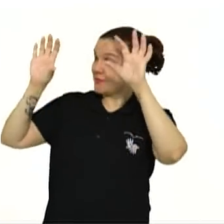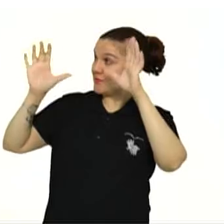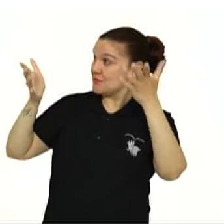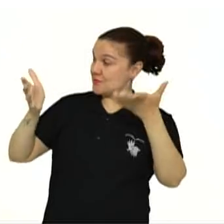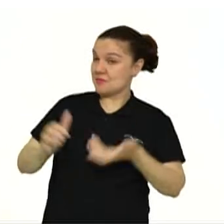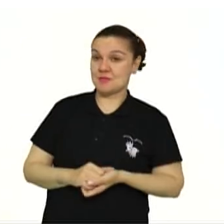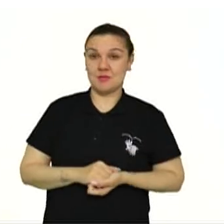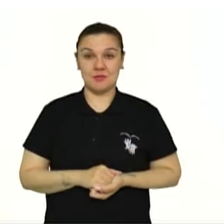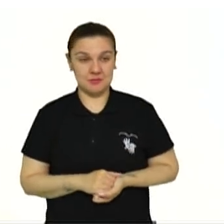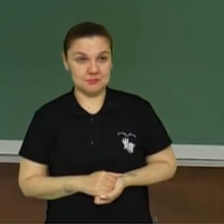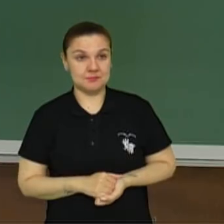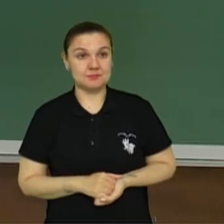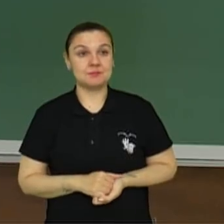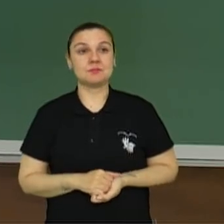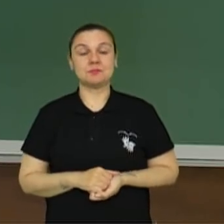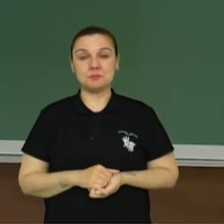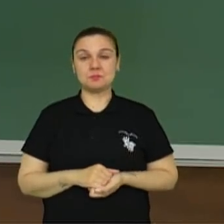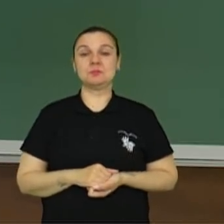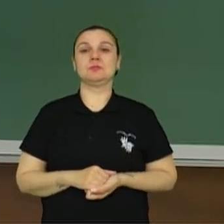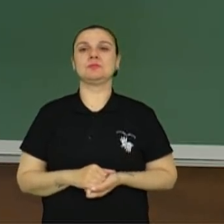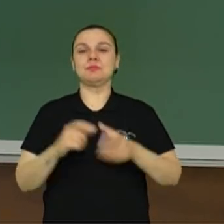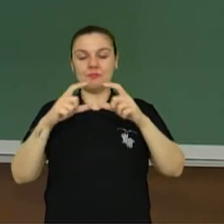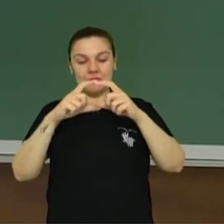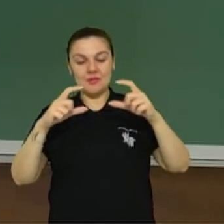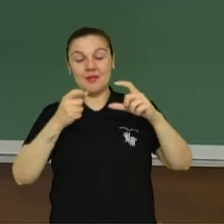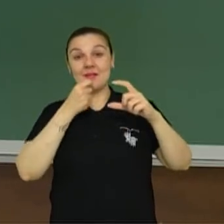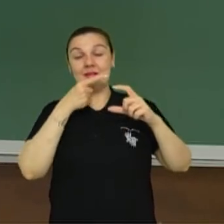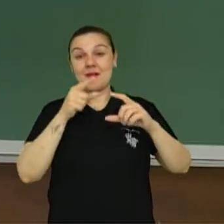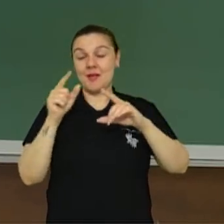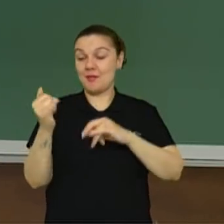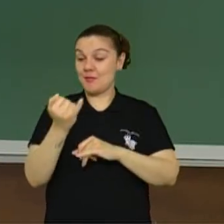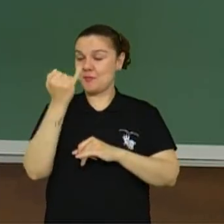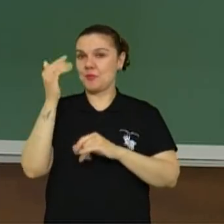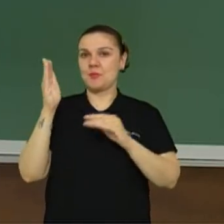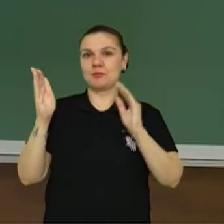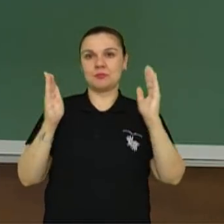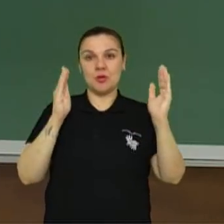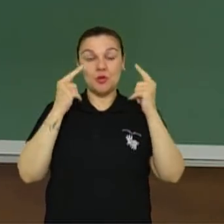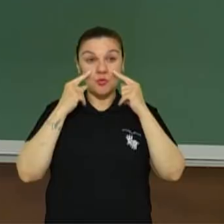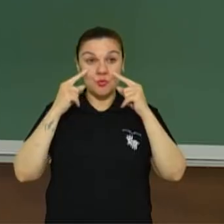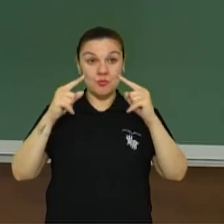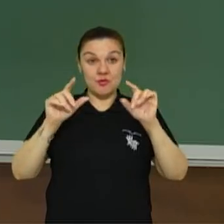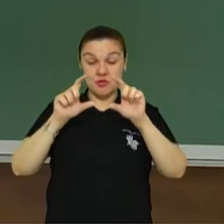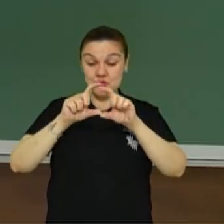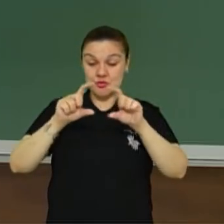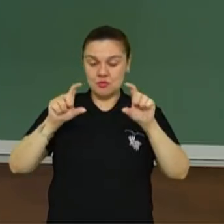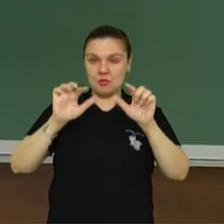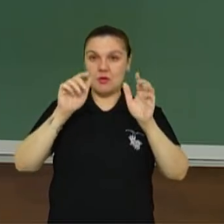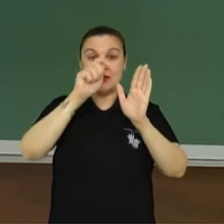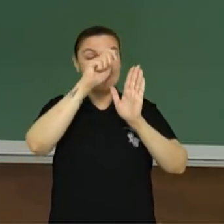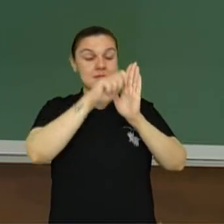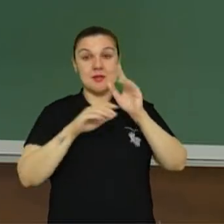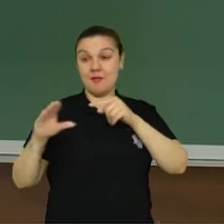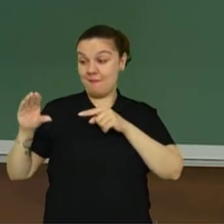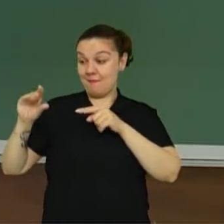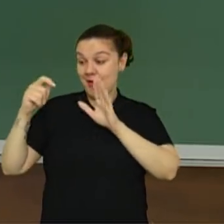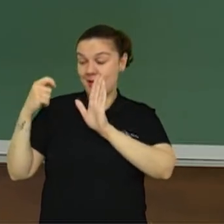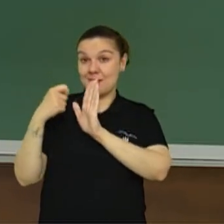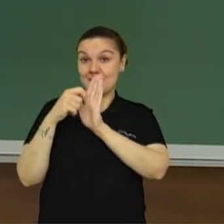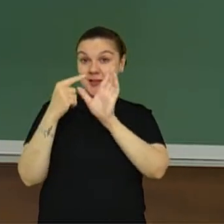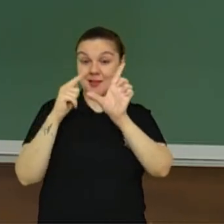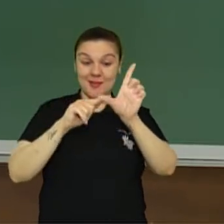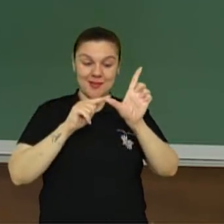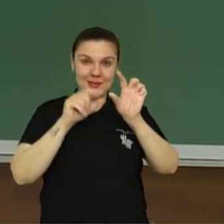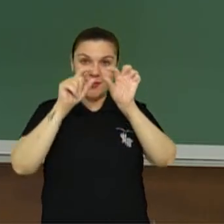ó, como a tirinha é um gênero bastante especial, eu não vou observar apenas a parte verbal, ou seja, não